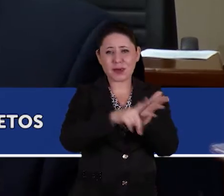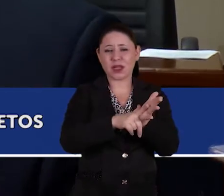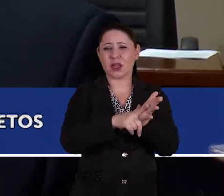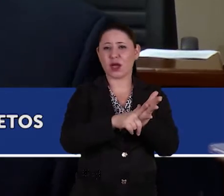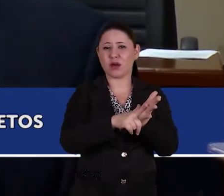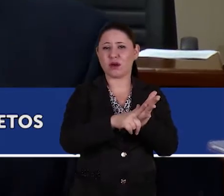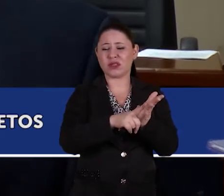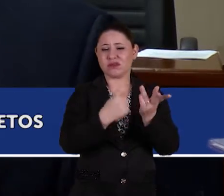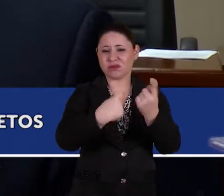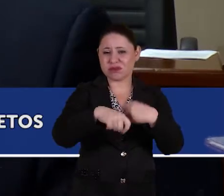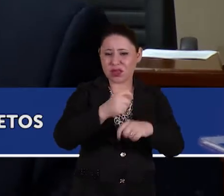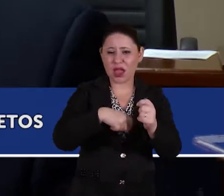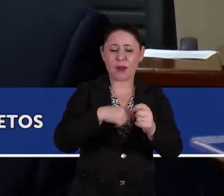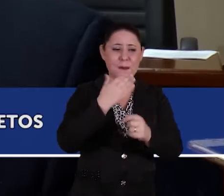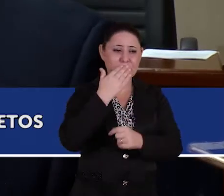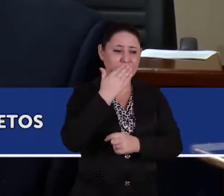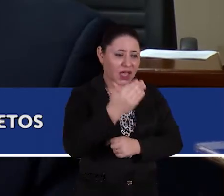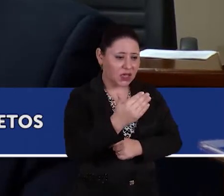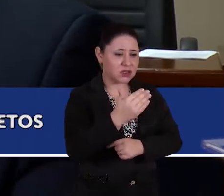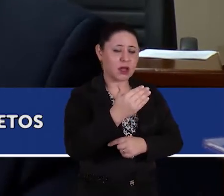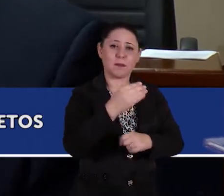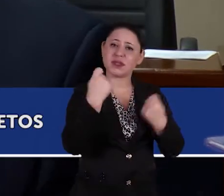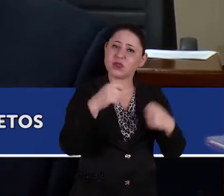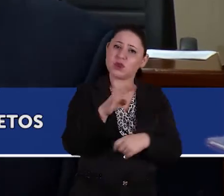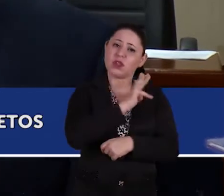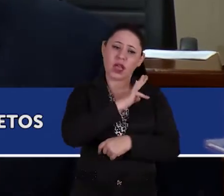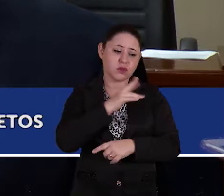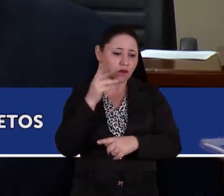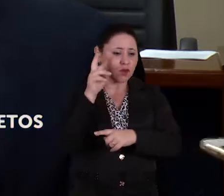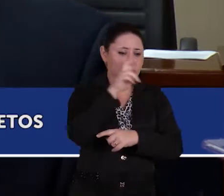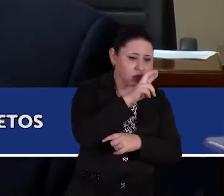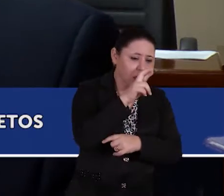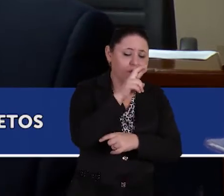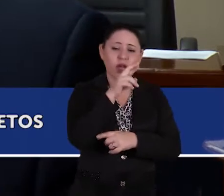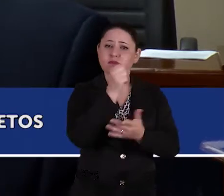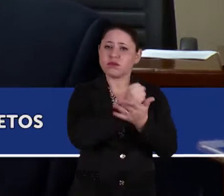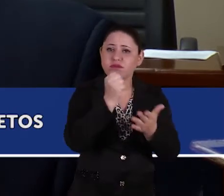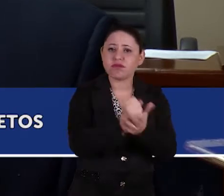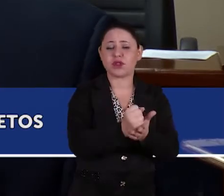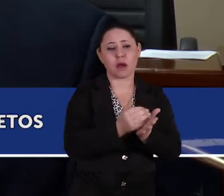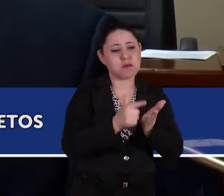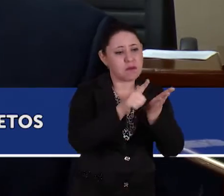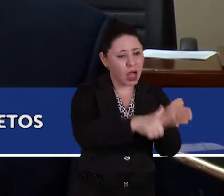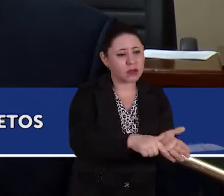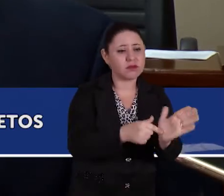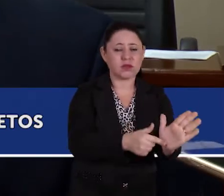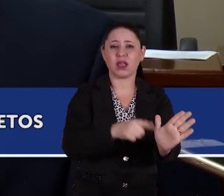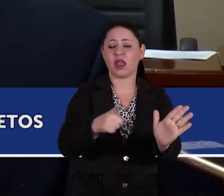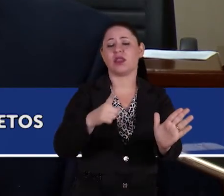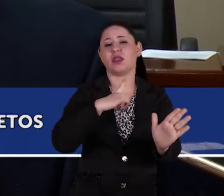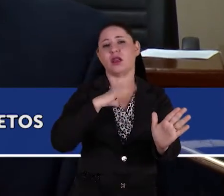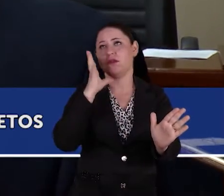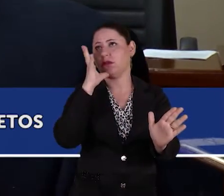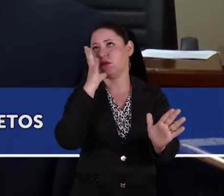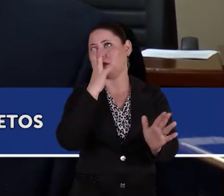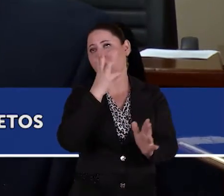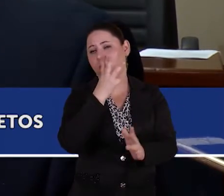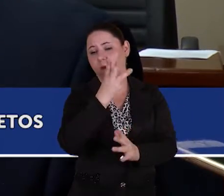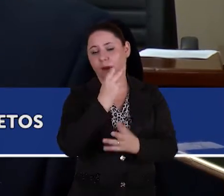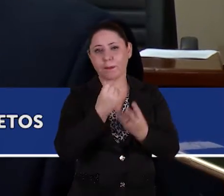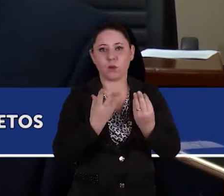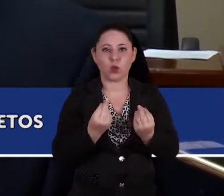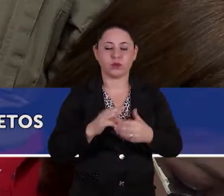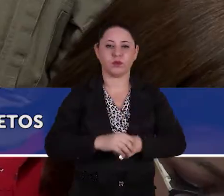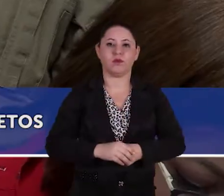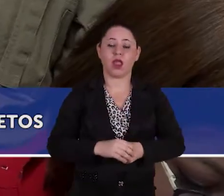muito grande, faz uma solicitação, tem que ir um técnico fazer a vistoria, notifica, ele tem que apresentar e acaba tendo uma morosidade muito